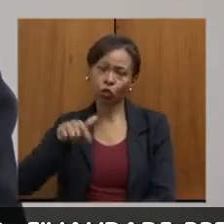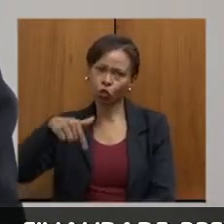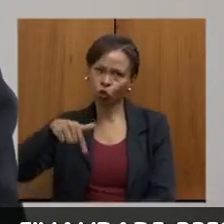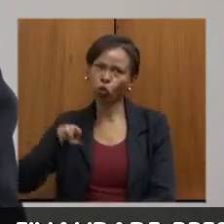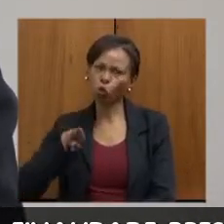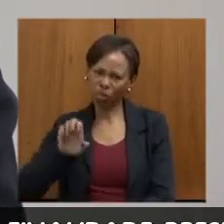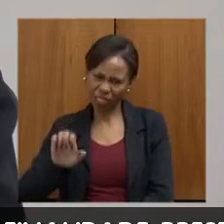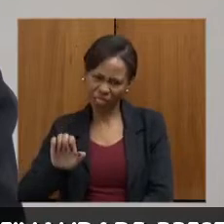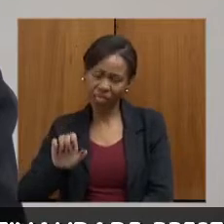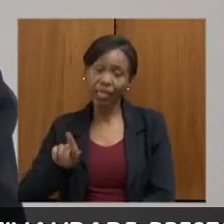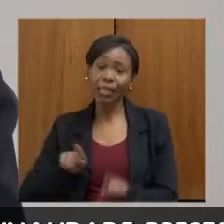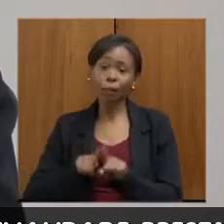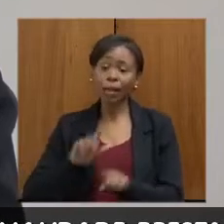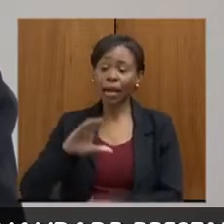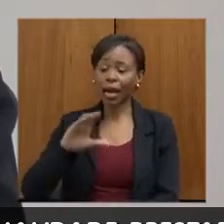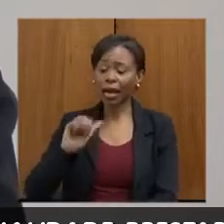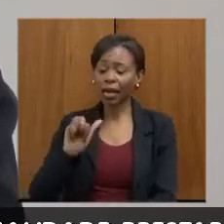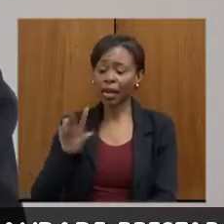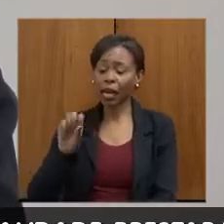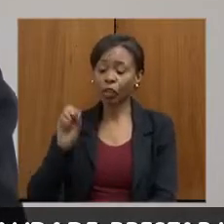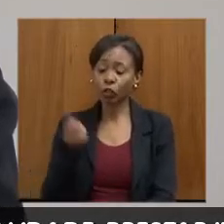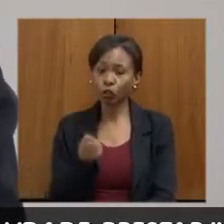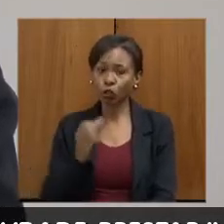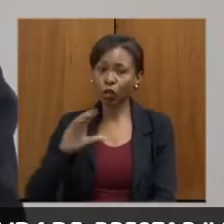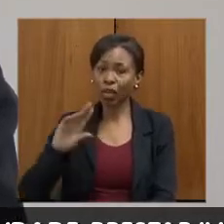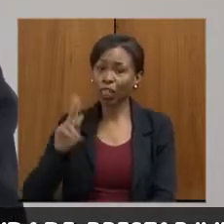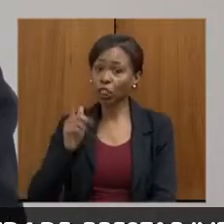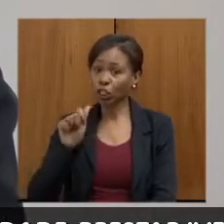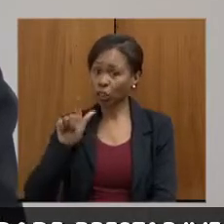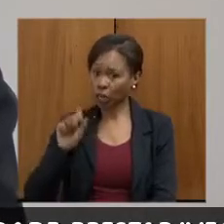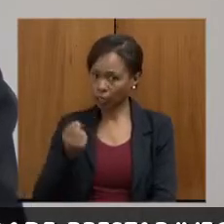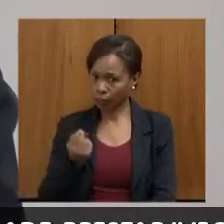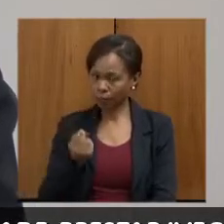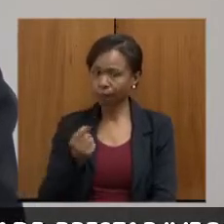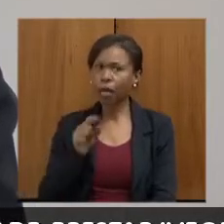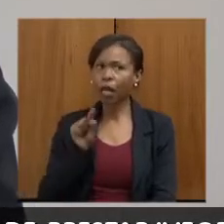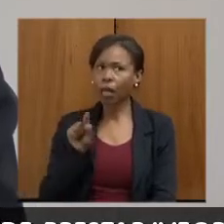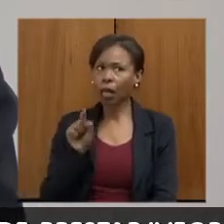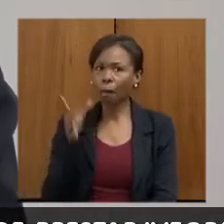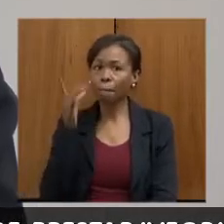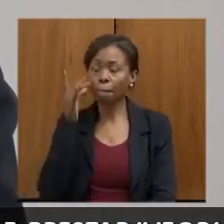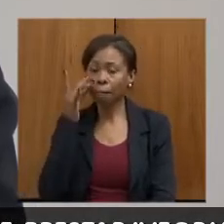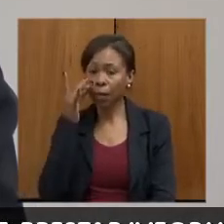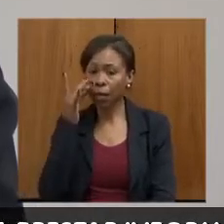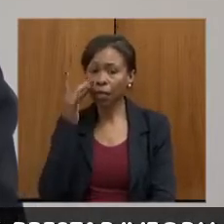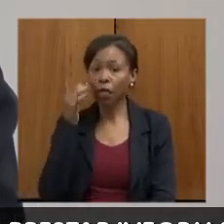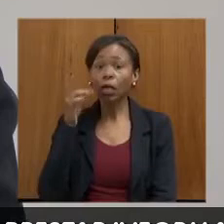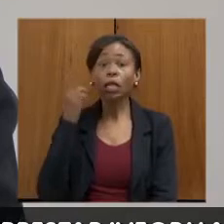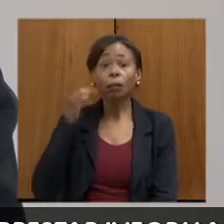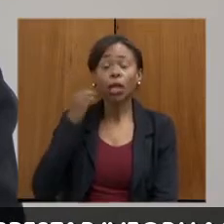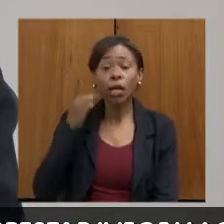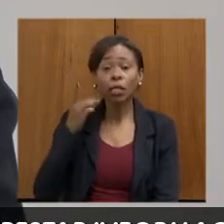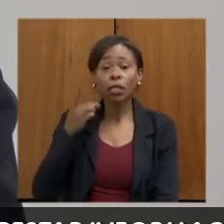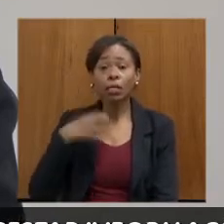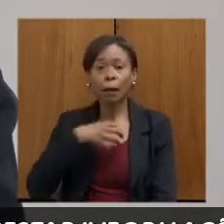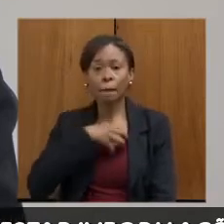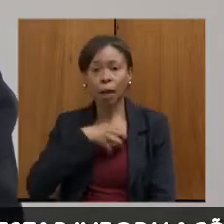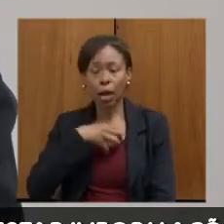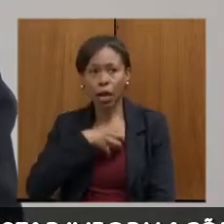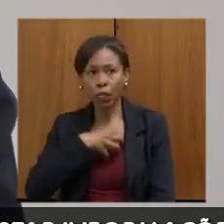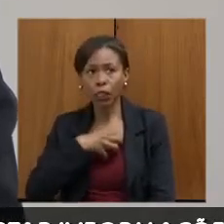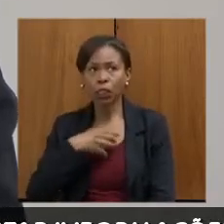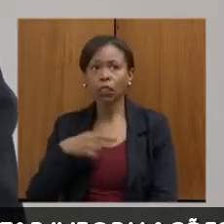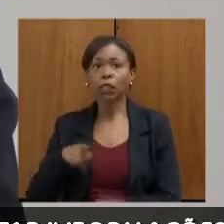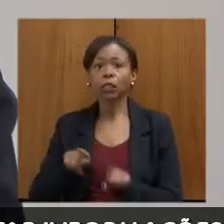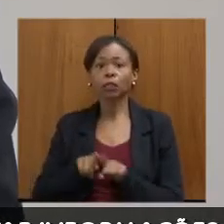estava presentes deputados da Bahia e estava também a MTC Caravelas que a empresa que pediu